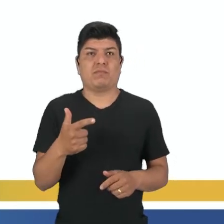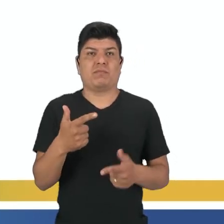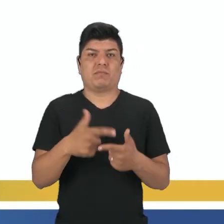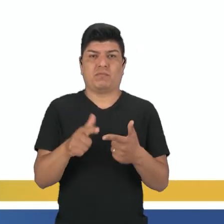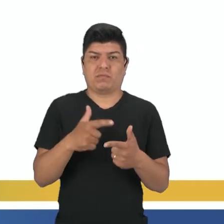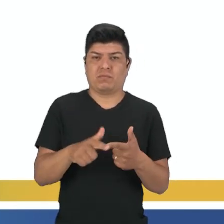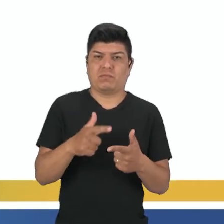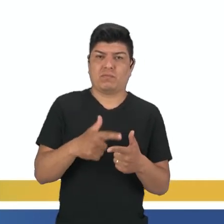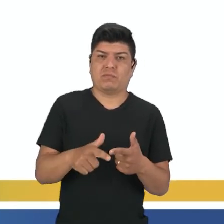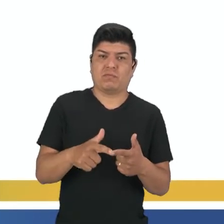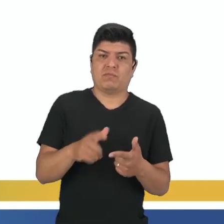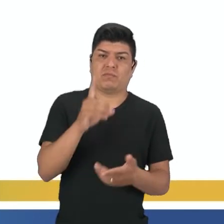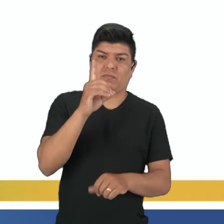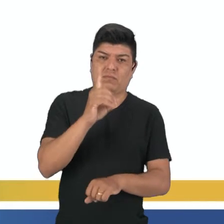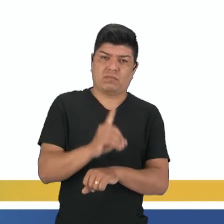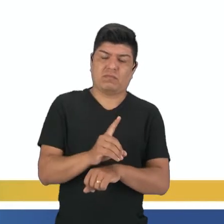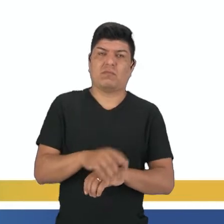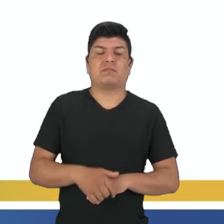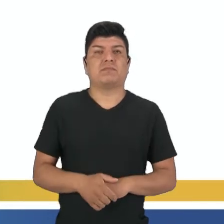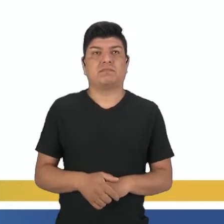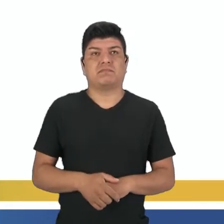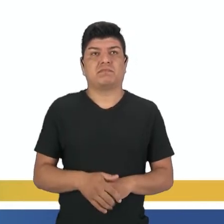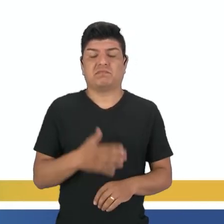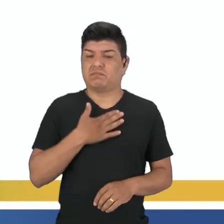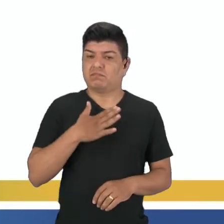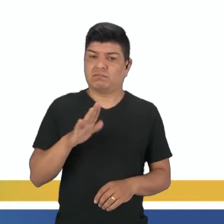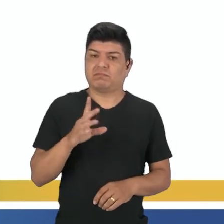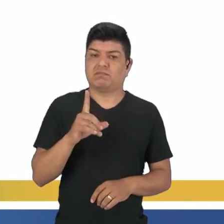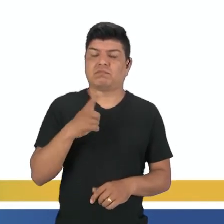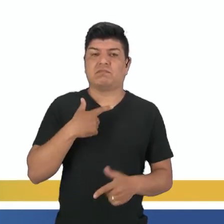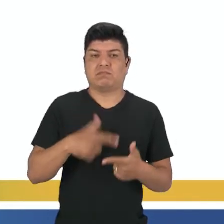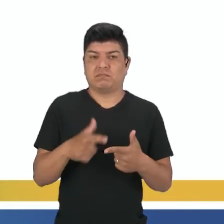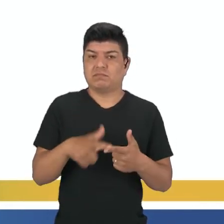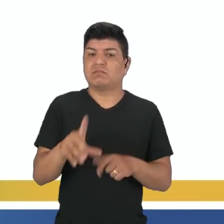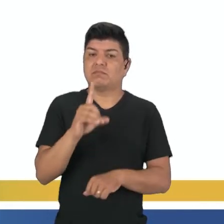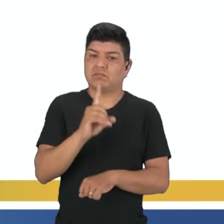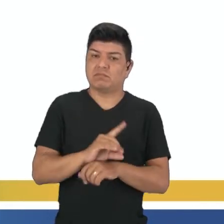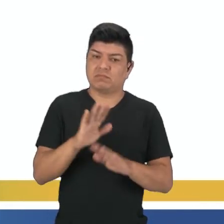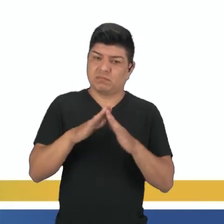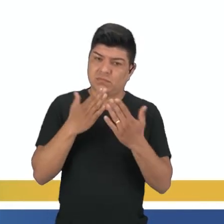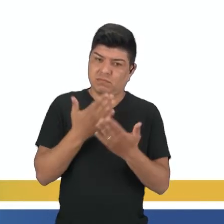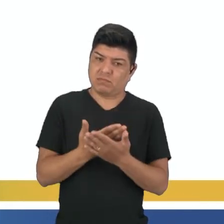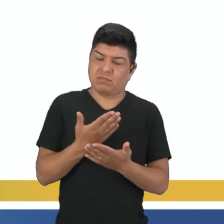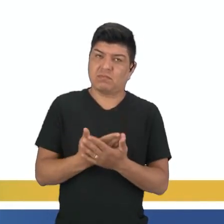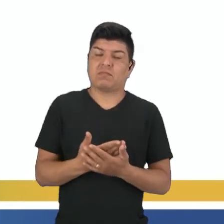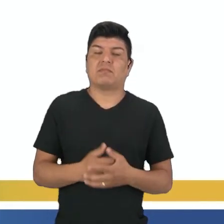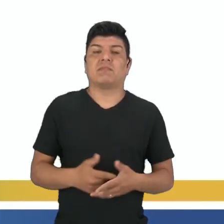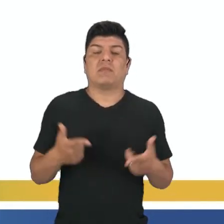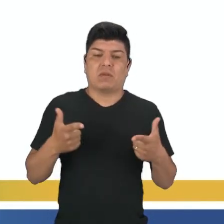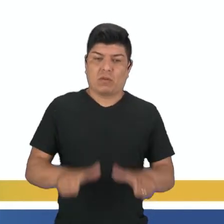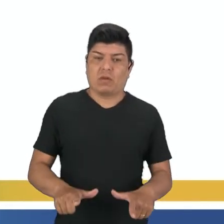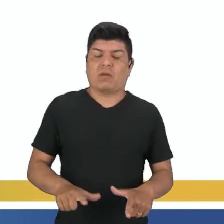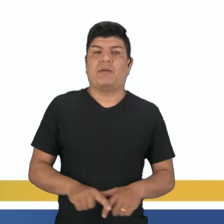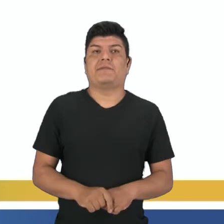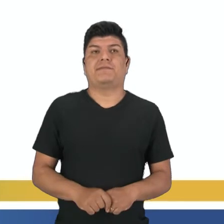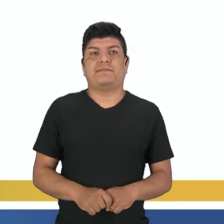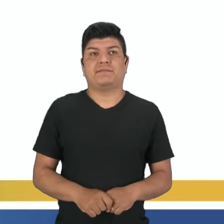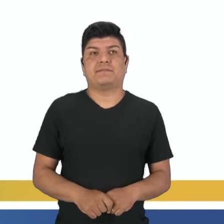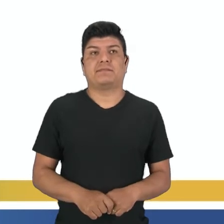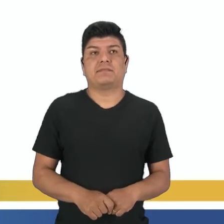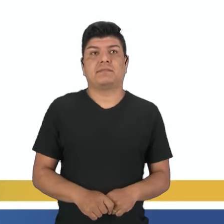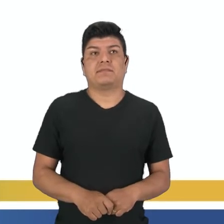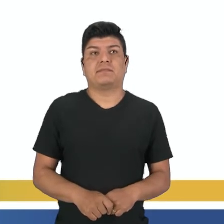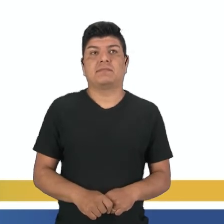esse diretor, né? Ninguém gosta de ter problemas com o diretor da escola, né, galerinha? Ir na direção é muito chato. Letra C.